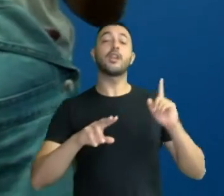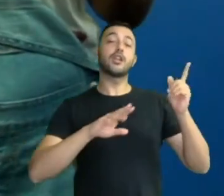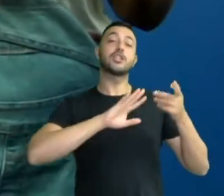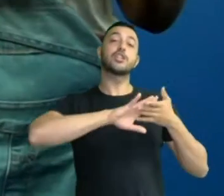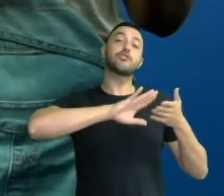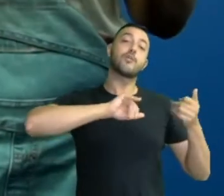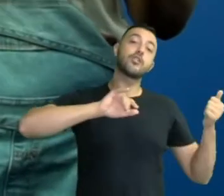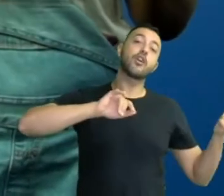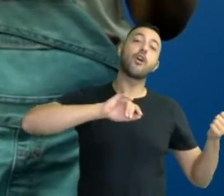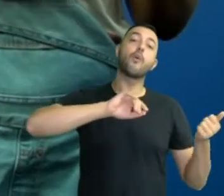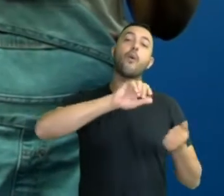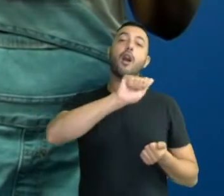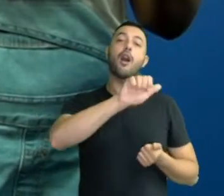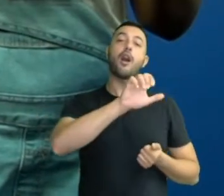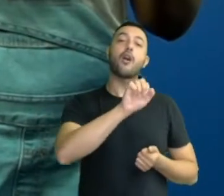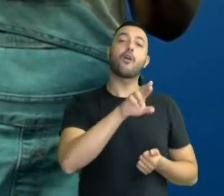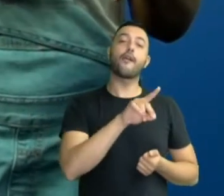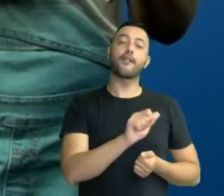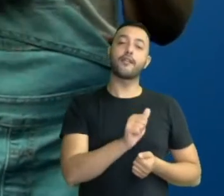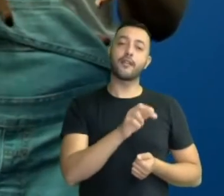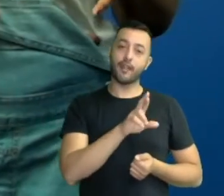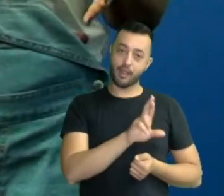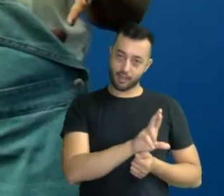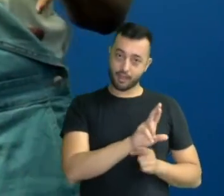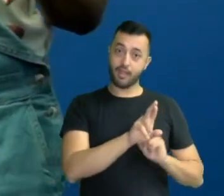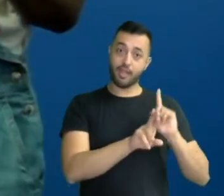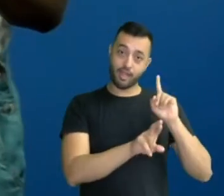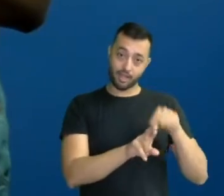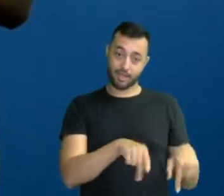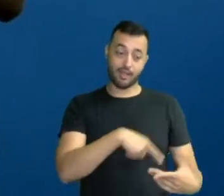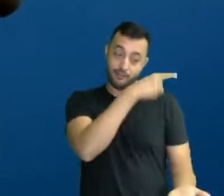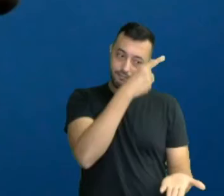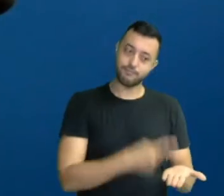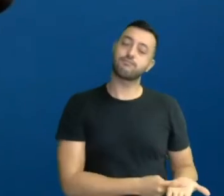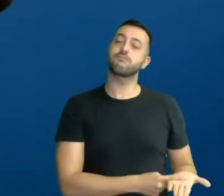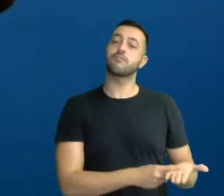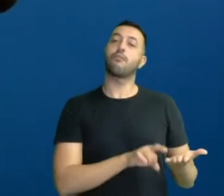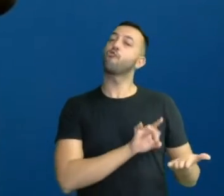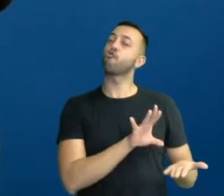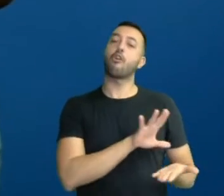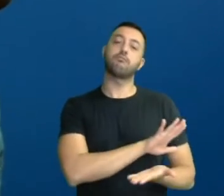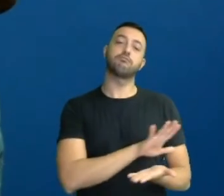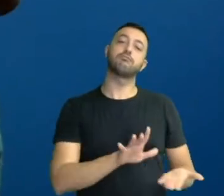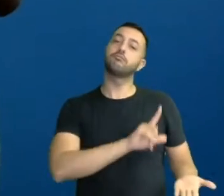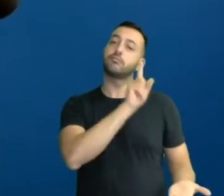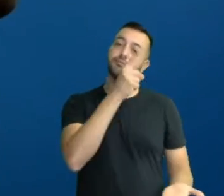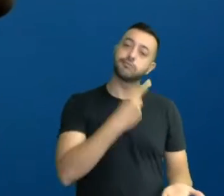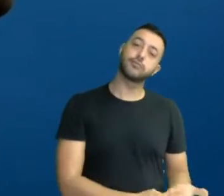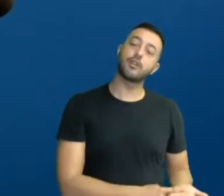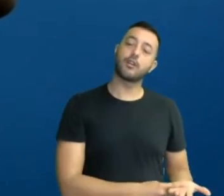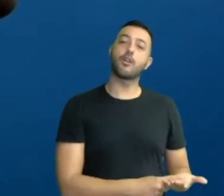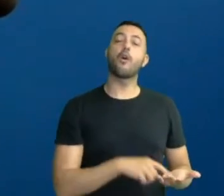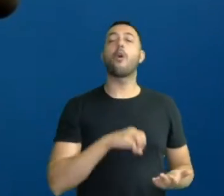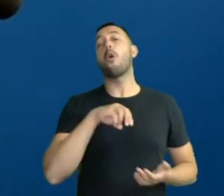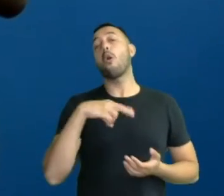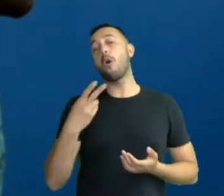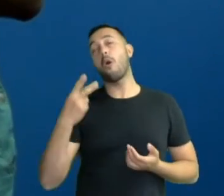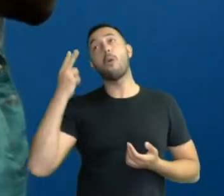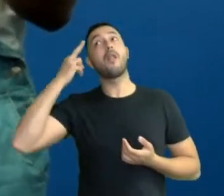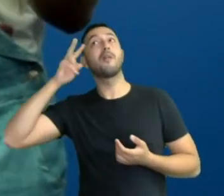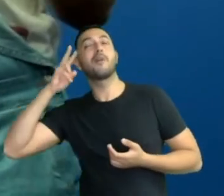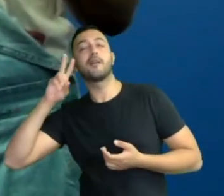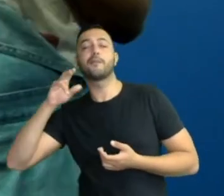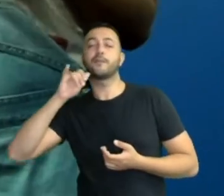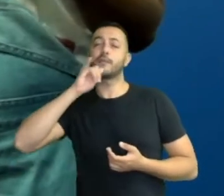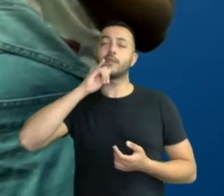Ou se lembrar, que é o verbo acordar-se em sua forma pronominal. Não me acuerdo onde deixei meus anteojos,